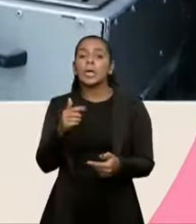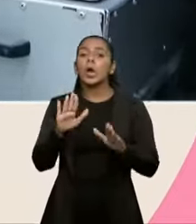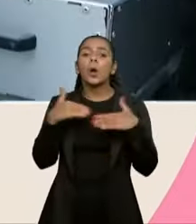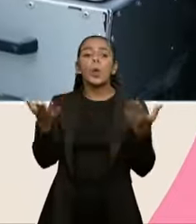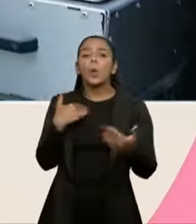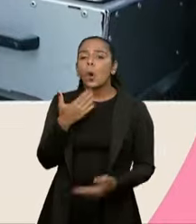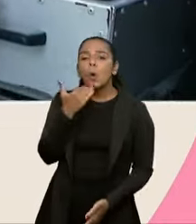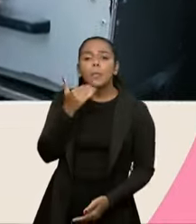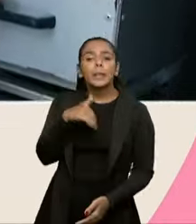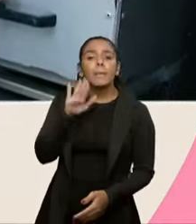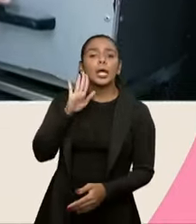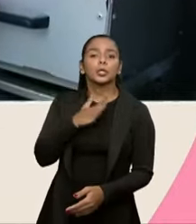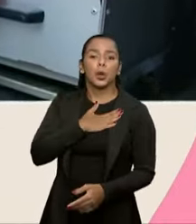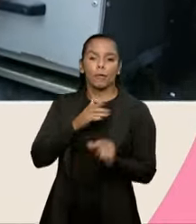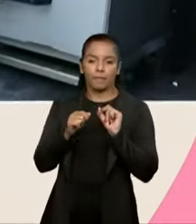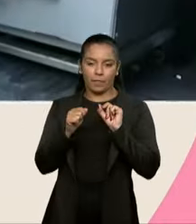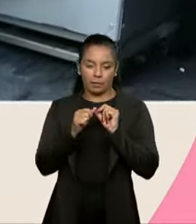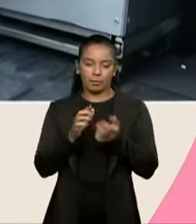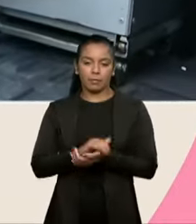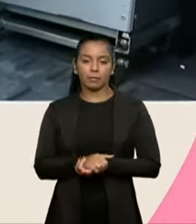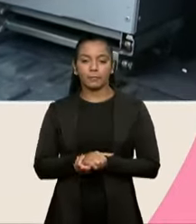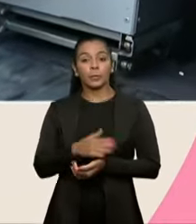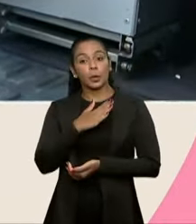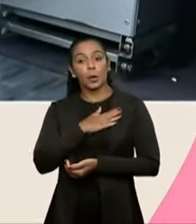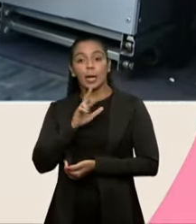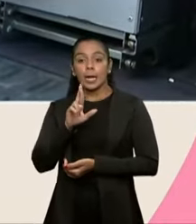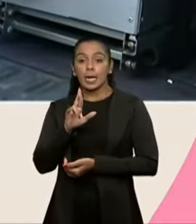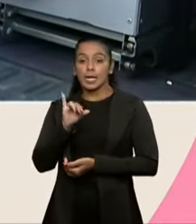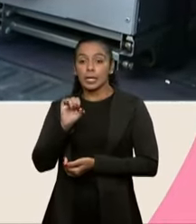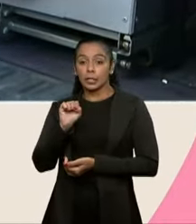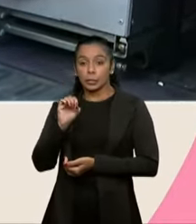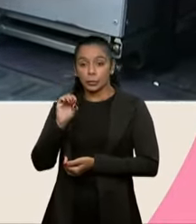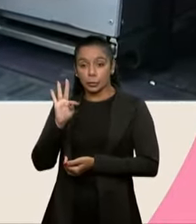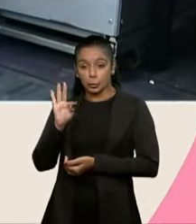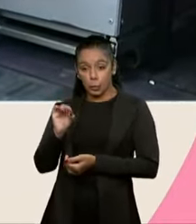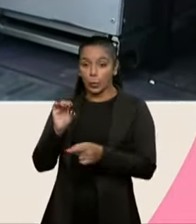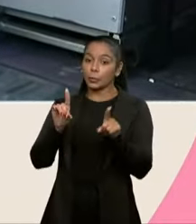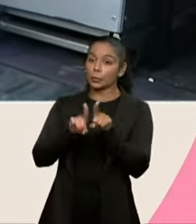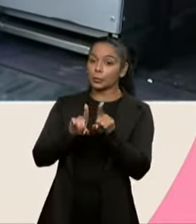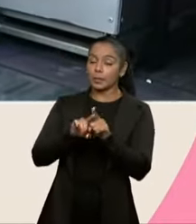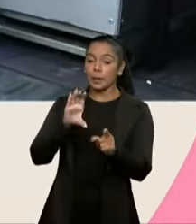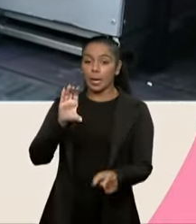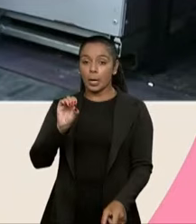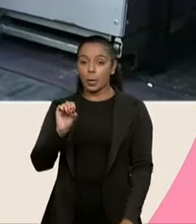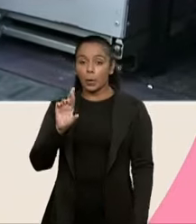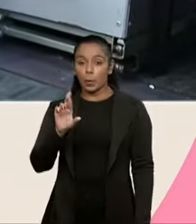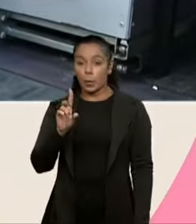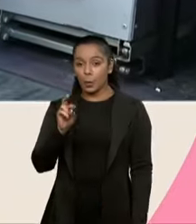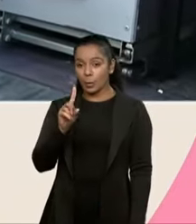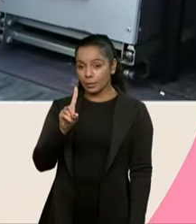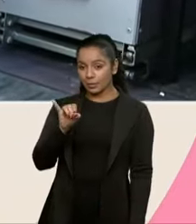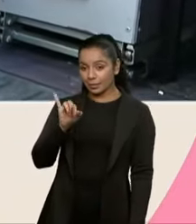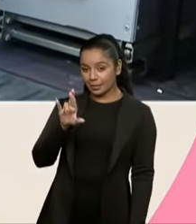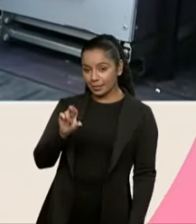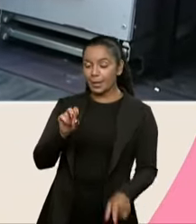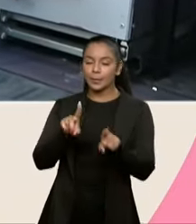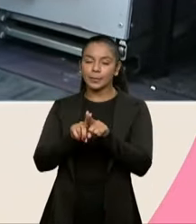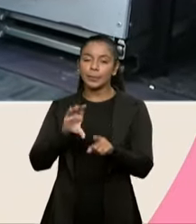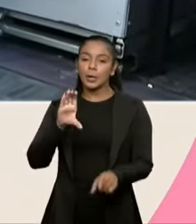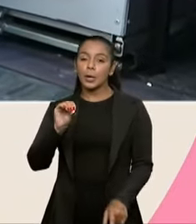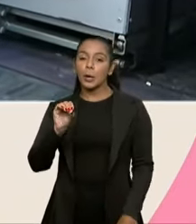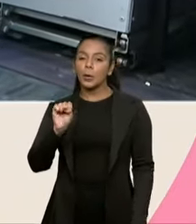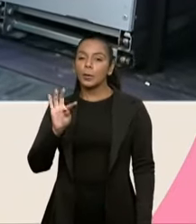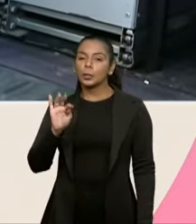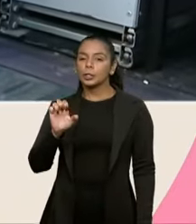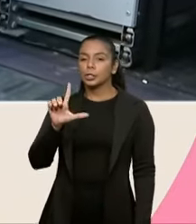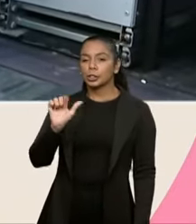que você gosta mais de fazer, André? Ah, cara, eu gosto... Risoto é uma das especialidades, cordeiro... Eu costela aí que eu costela, sei. Costela, eu sou forte, e cordeiro, que é um dos pratos